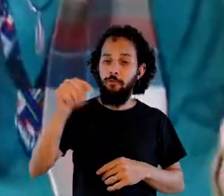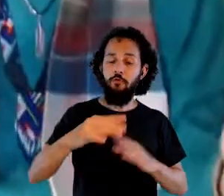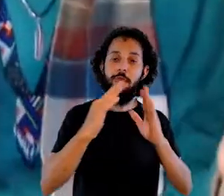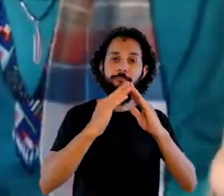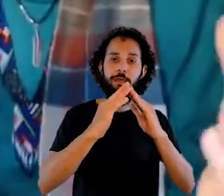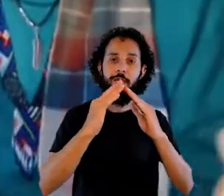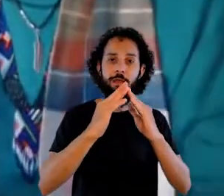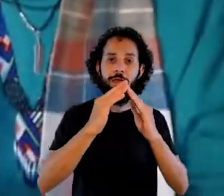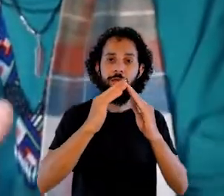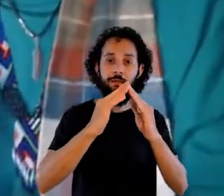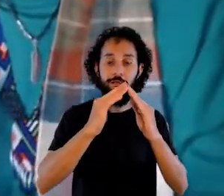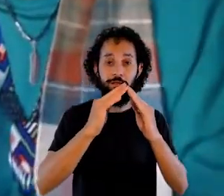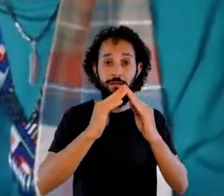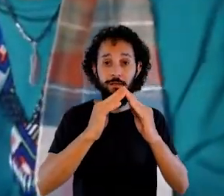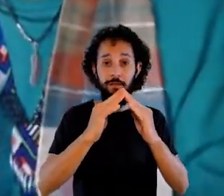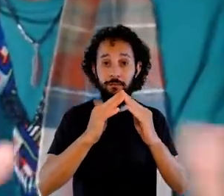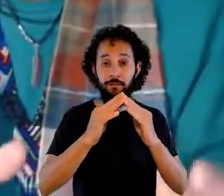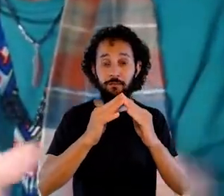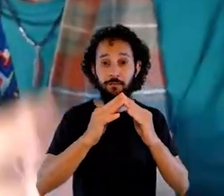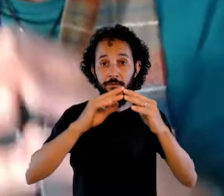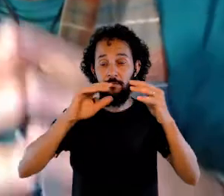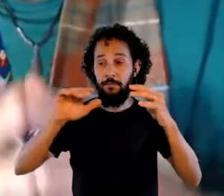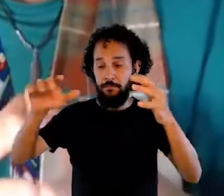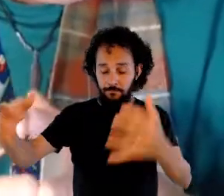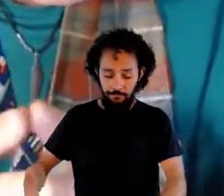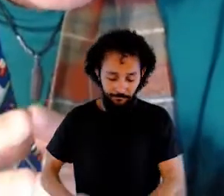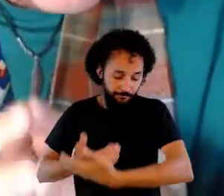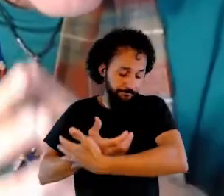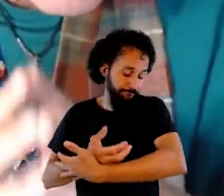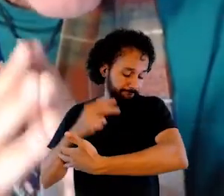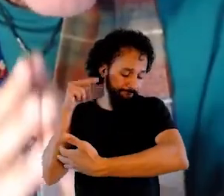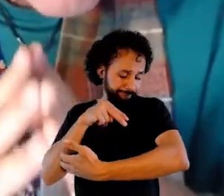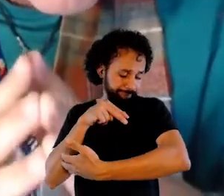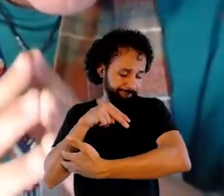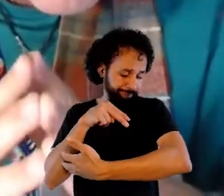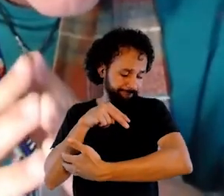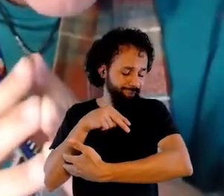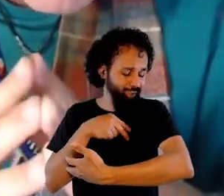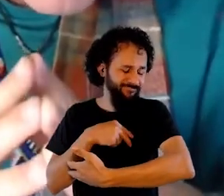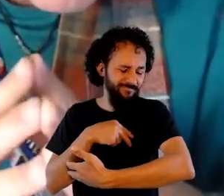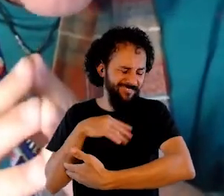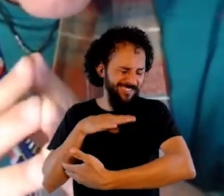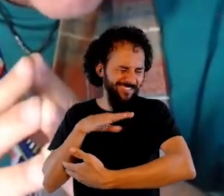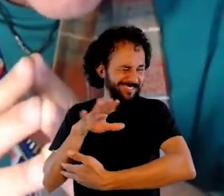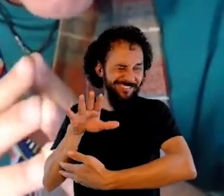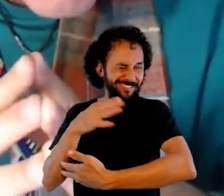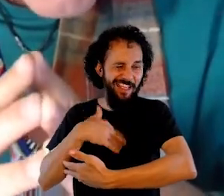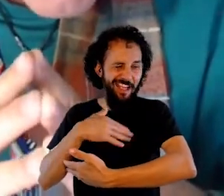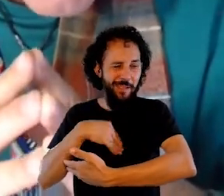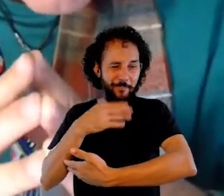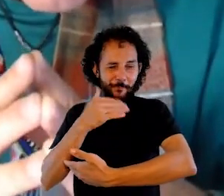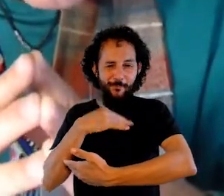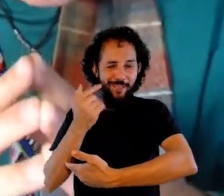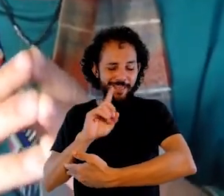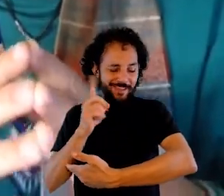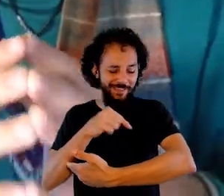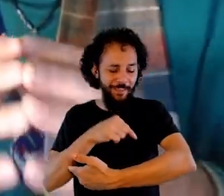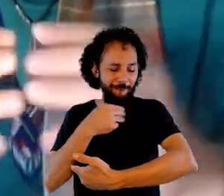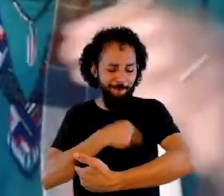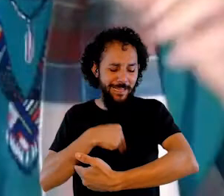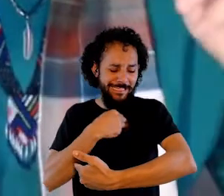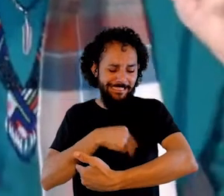me pega no colo, olha para mim, chega para mim e fala assim, não, mãe, fica tranquilo que ele não vai morrer não, que a missão dele é grande. Daí